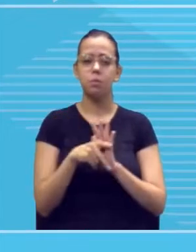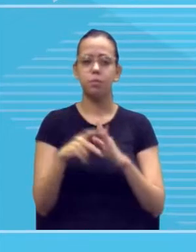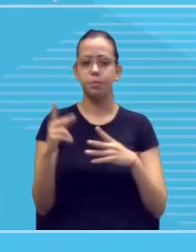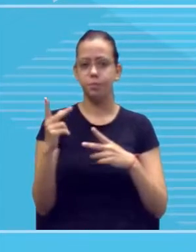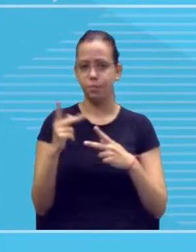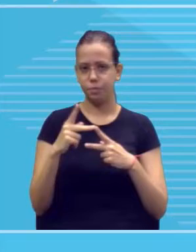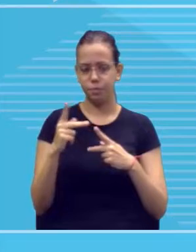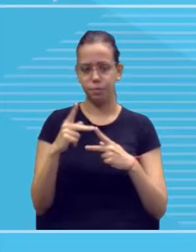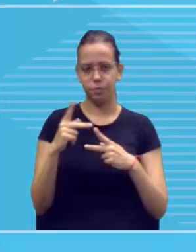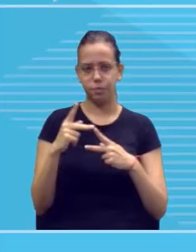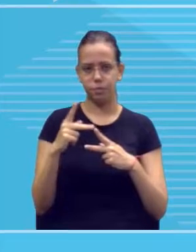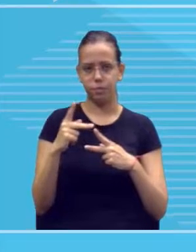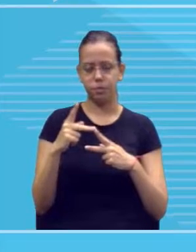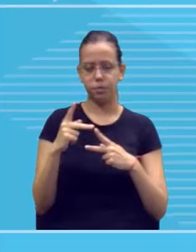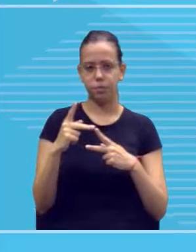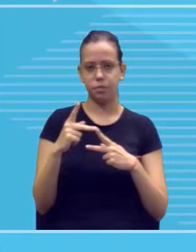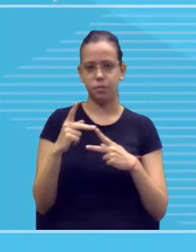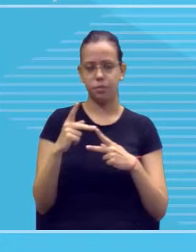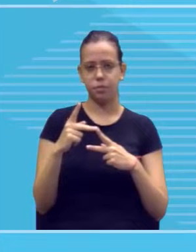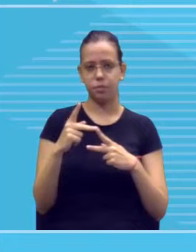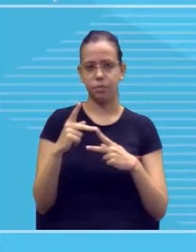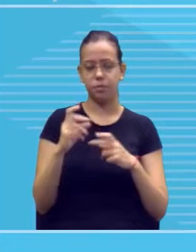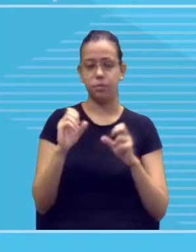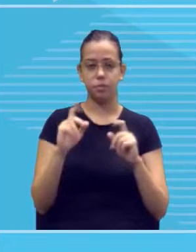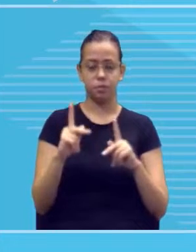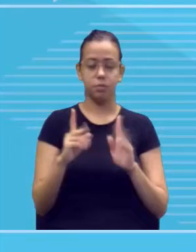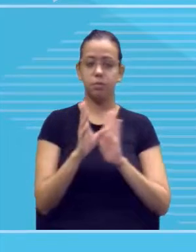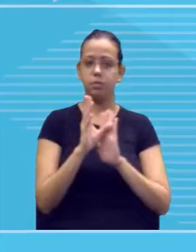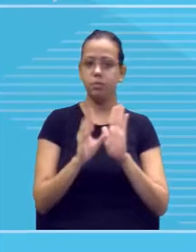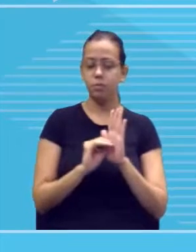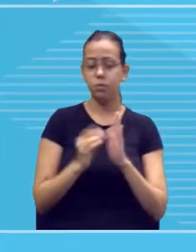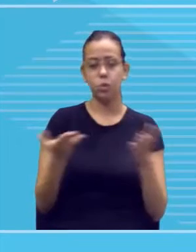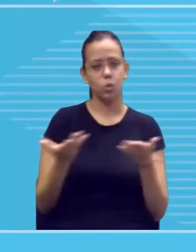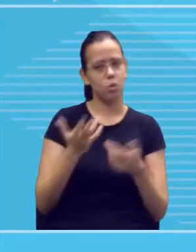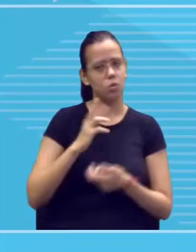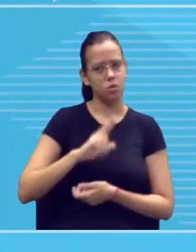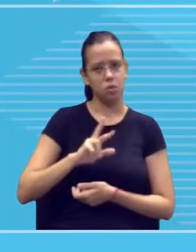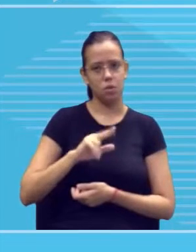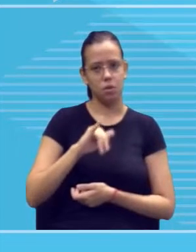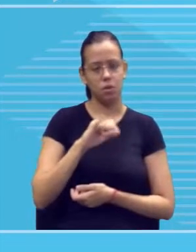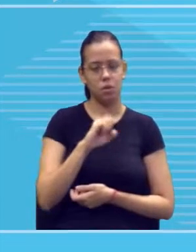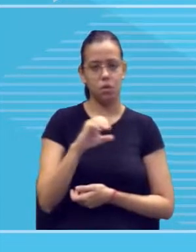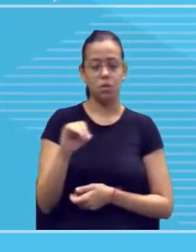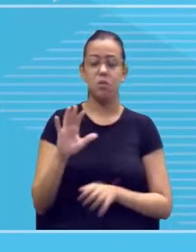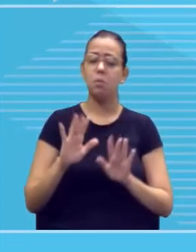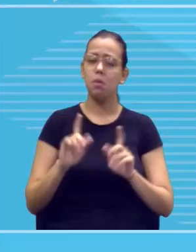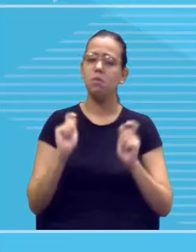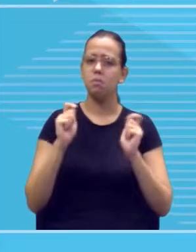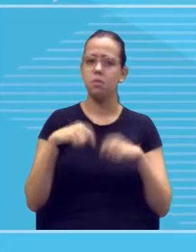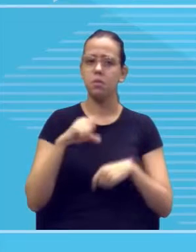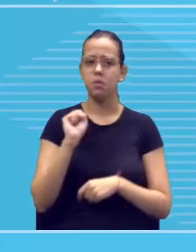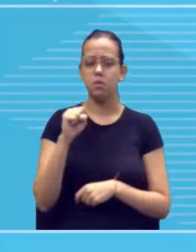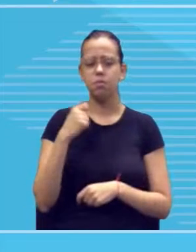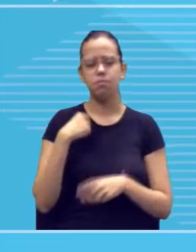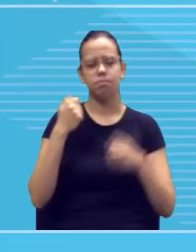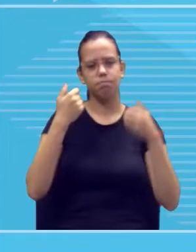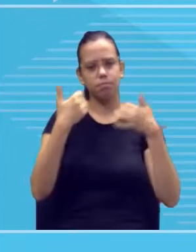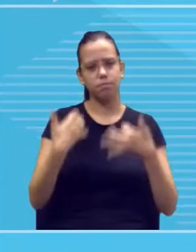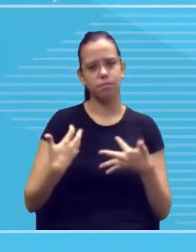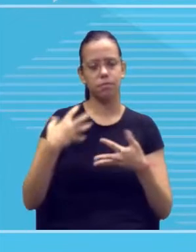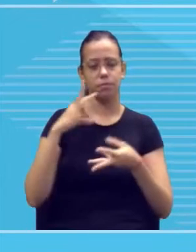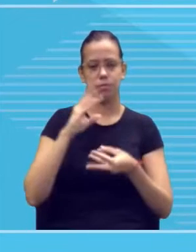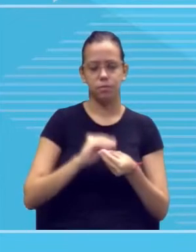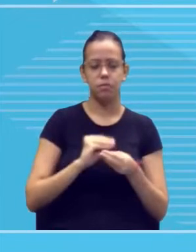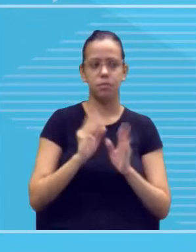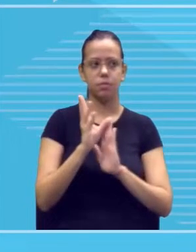Tá bom eu uso de preposições o conteúdo da aula não é bem esse Mas eu posso fazer sim uma palinha sobre esse